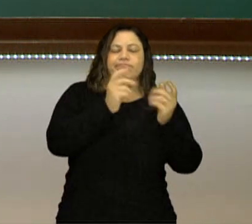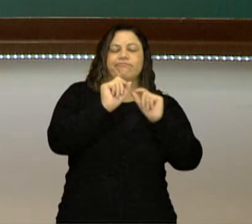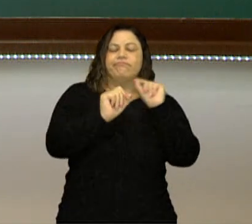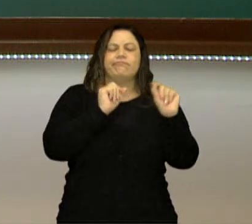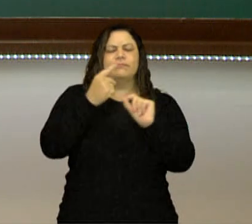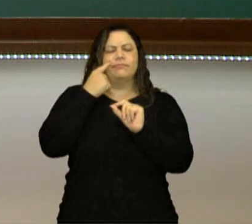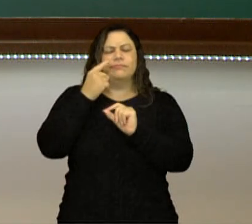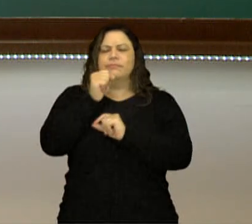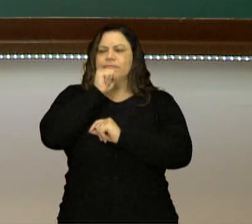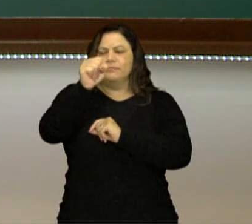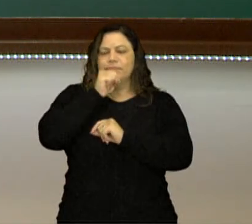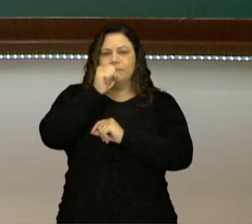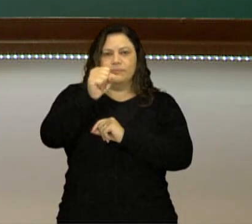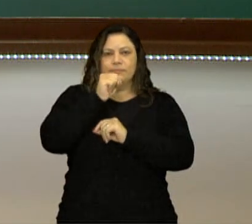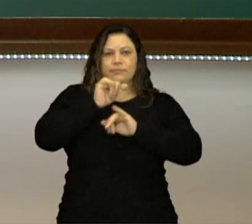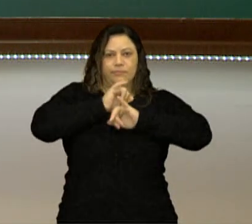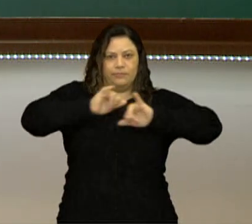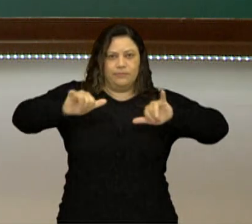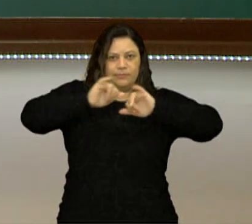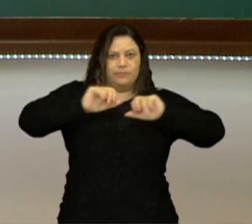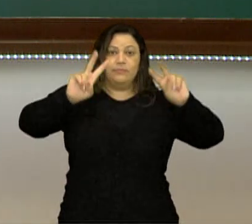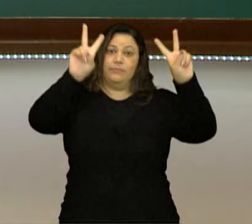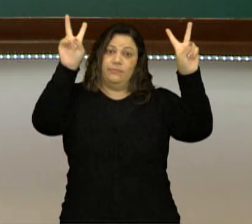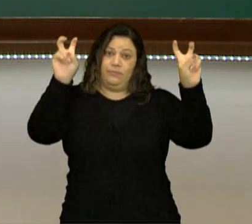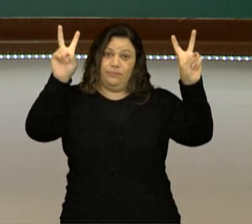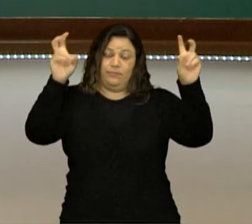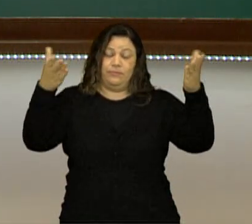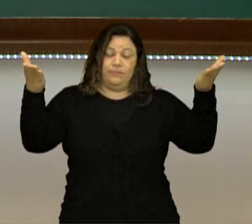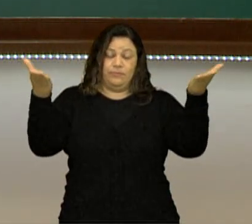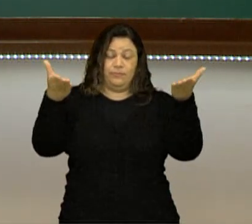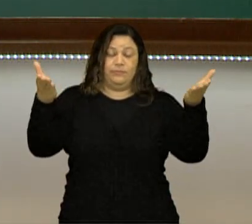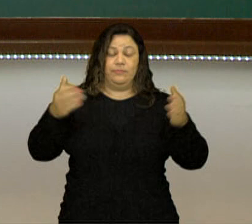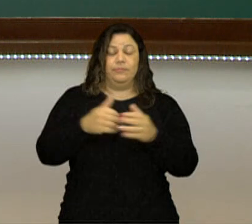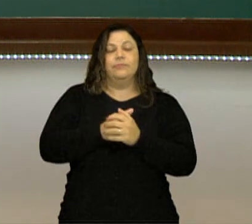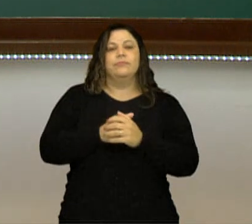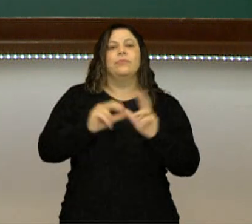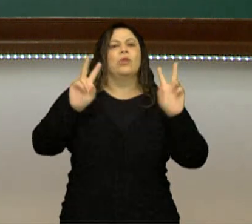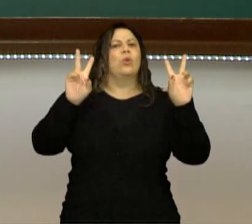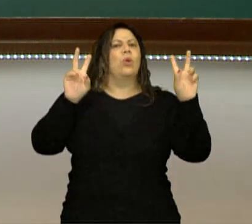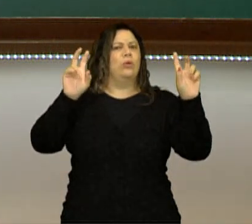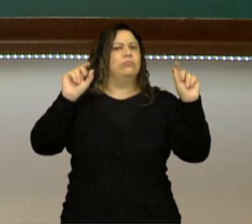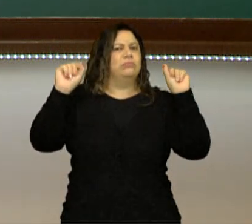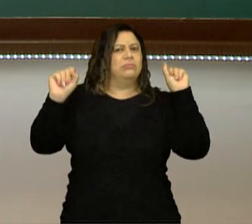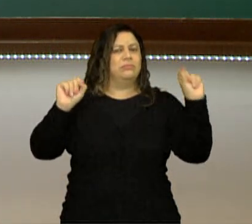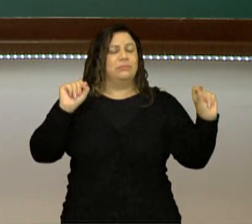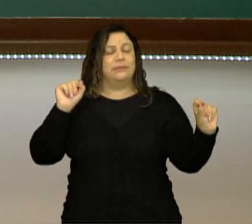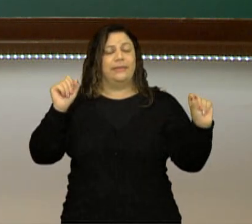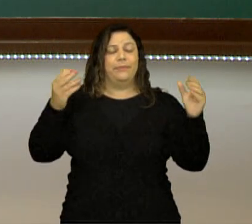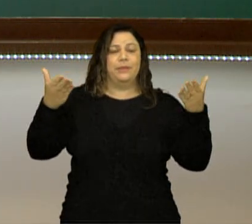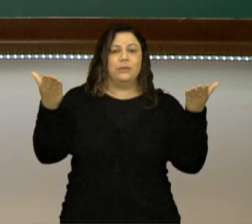fala nesses termos, assim, nesses temas, de uma maneira assim,